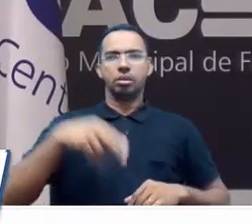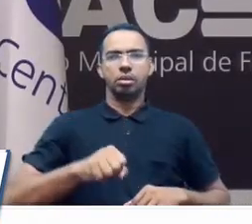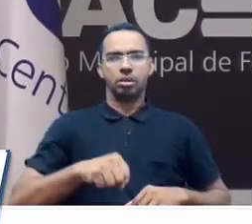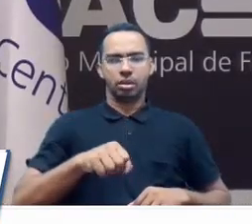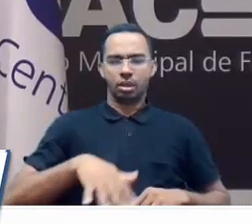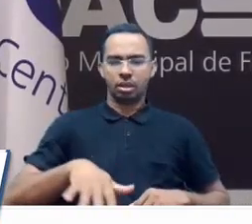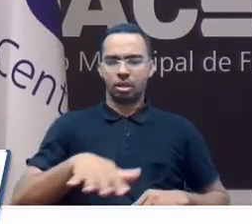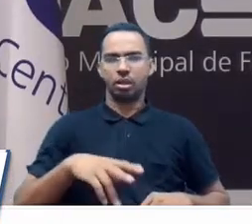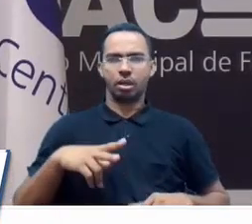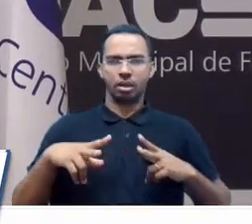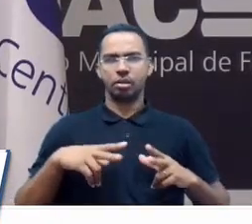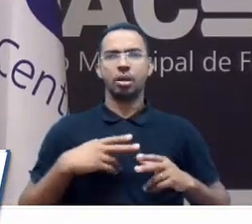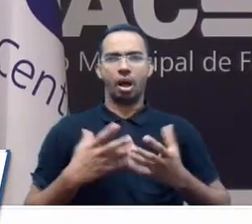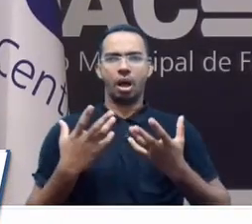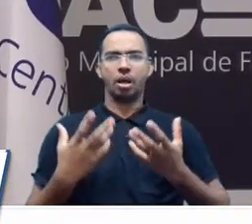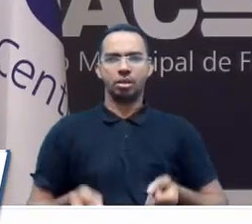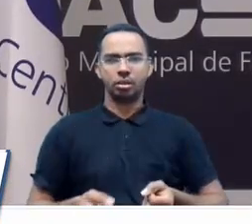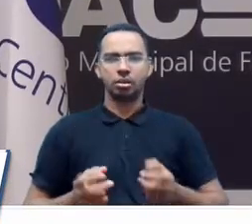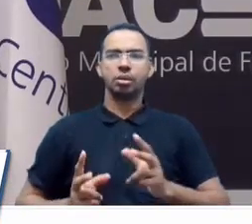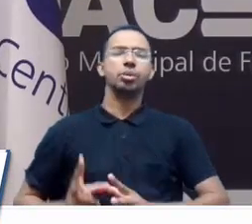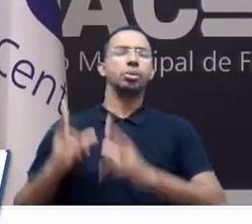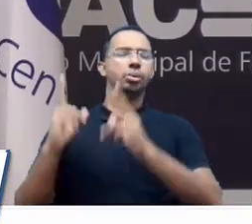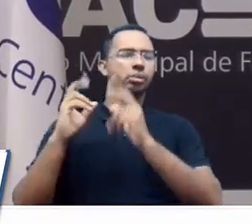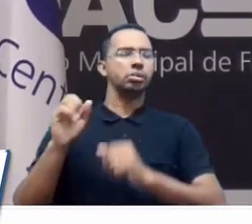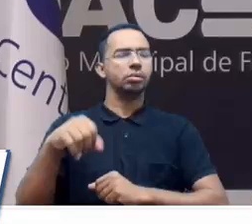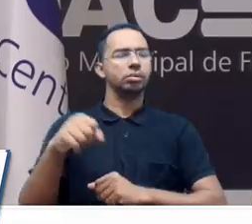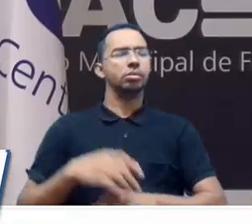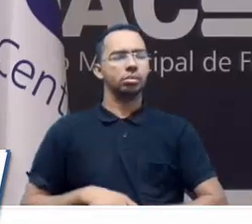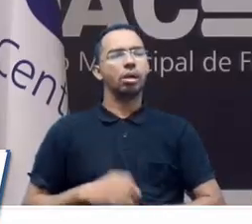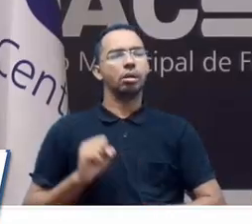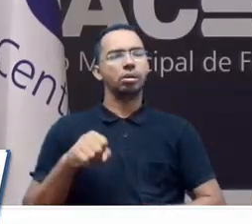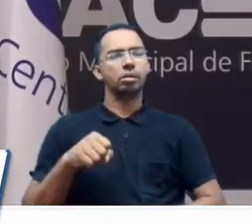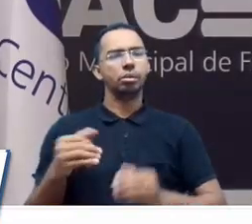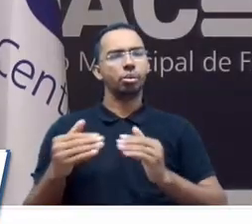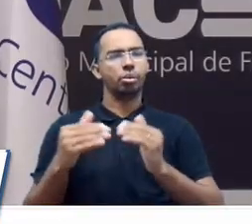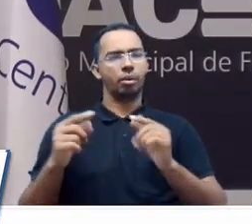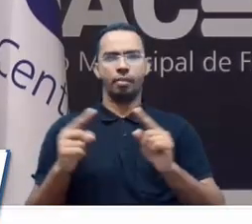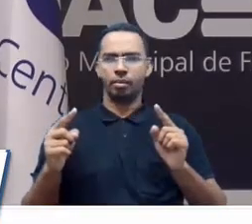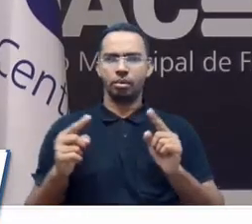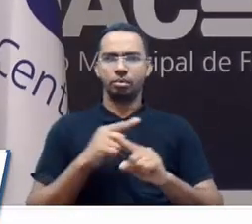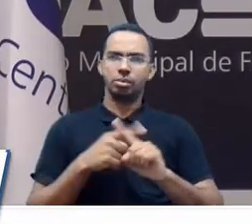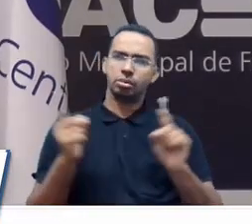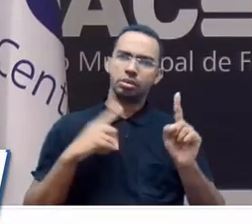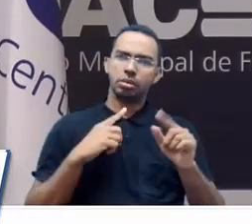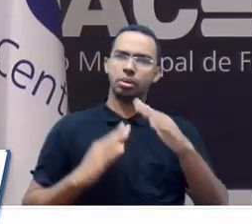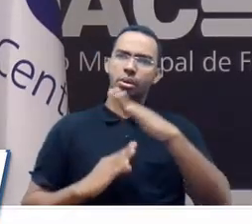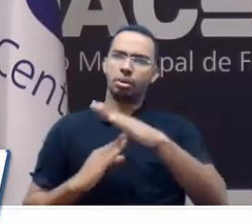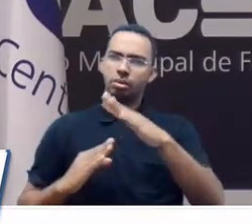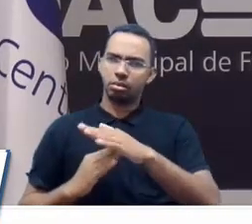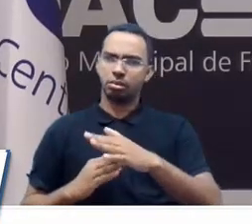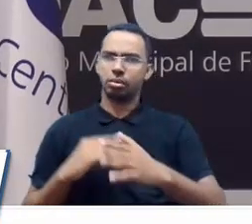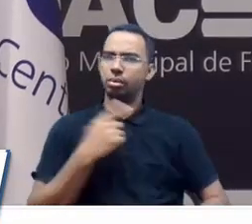e sou a favor de cortes de gastos. Eu sou a favor, mas não dá, tem um limite. Nós não vamos conseguir,